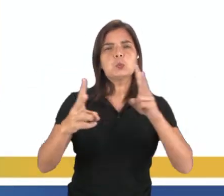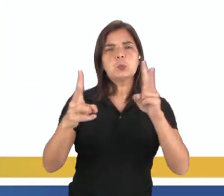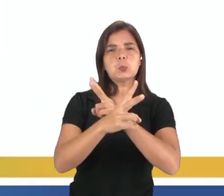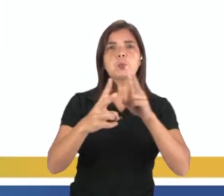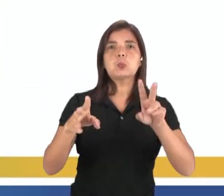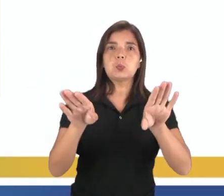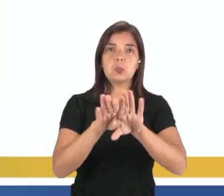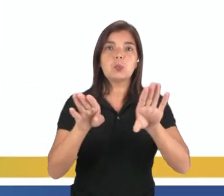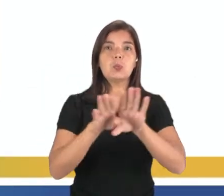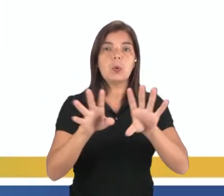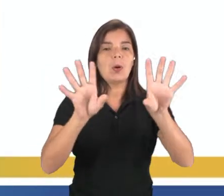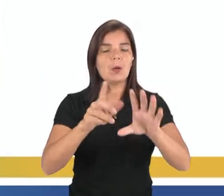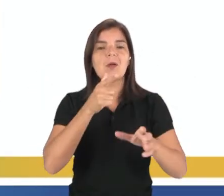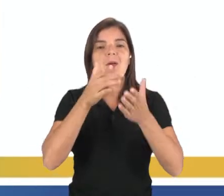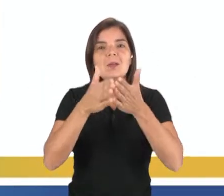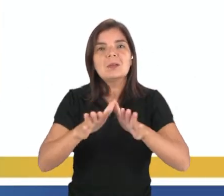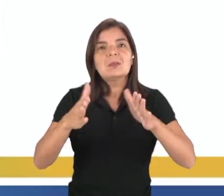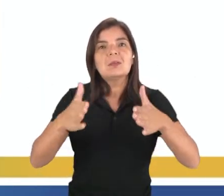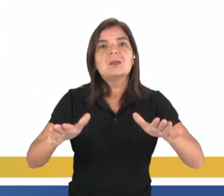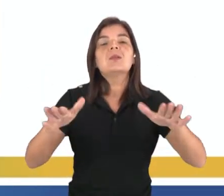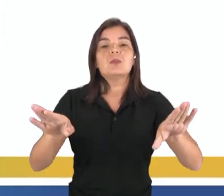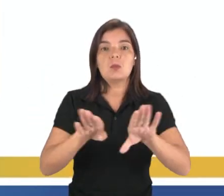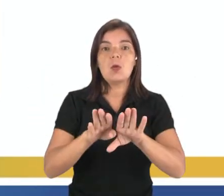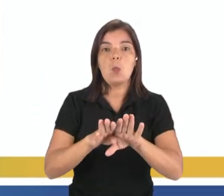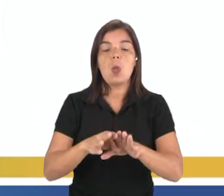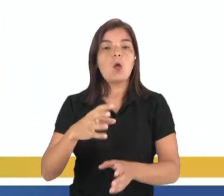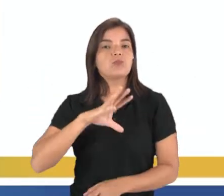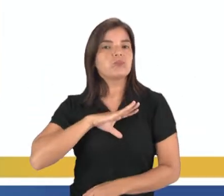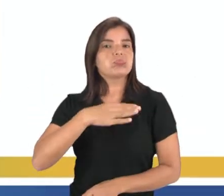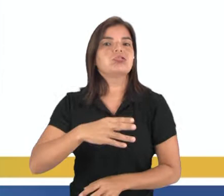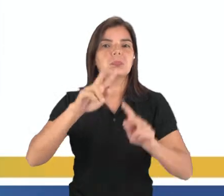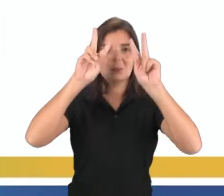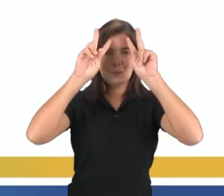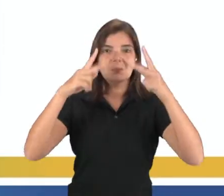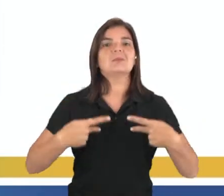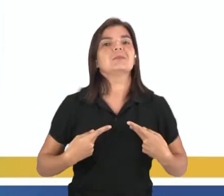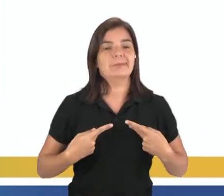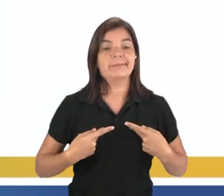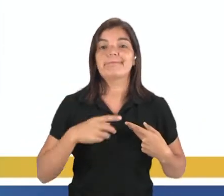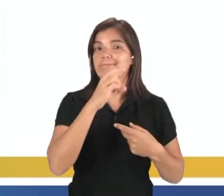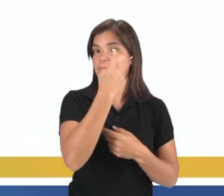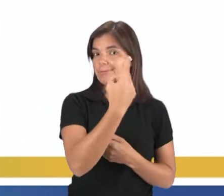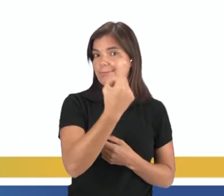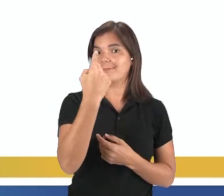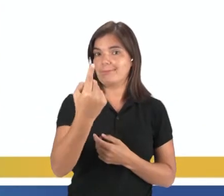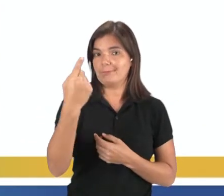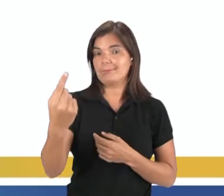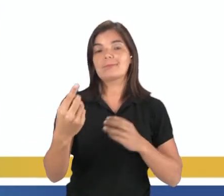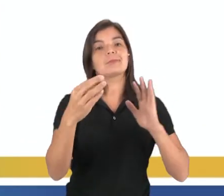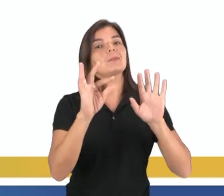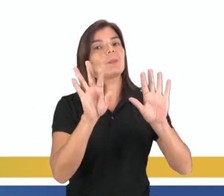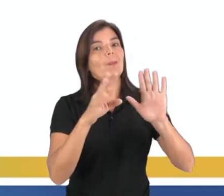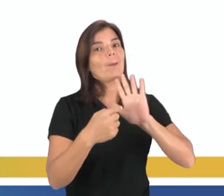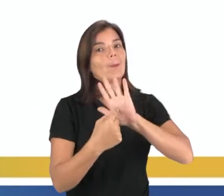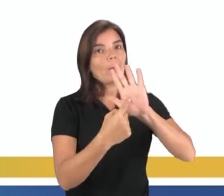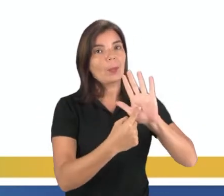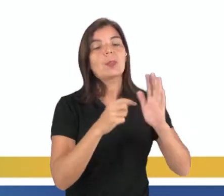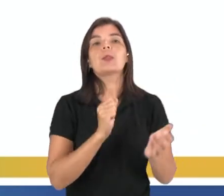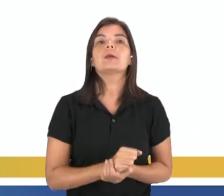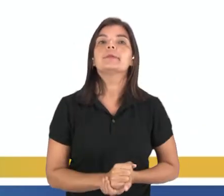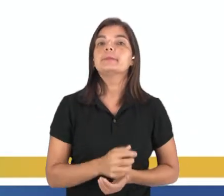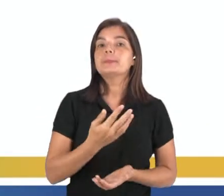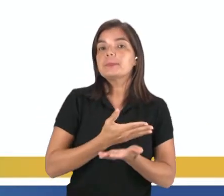de correntes oceânicas e a ação humana. Nós vamos comentar, né, um de cada vez. Começando